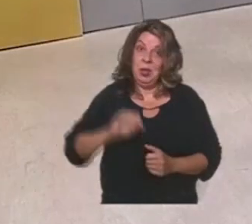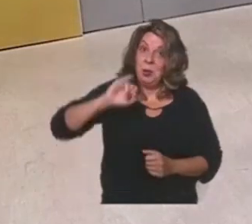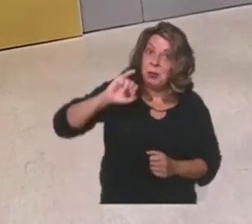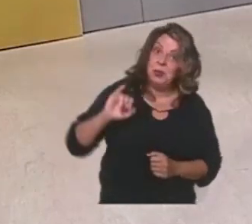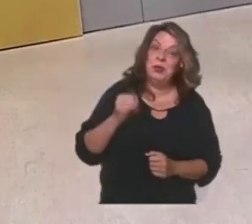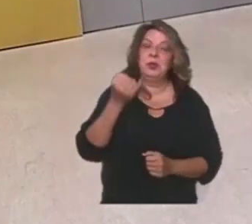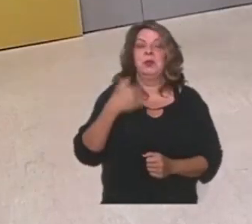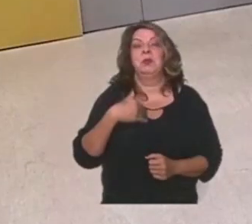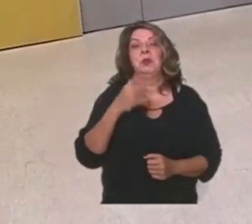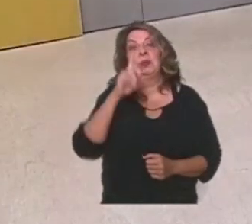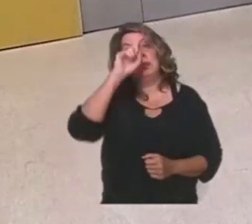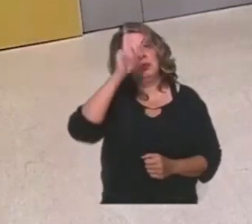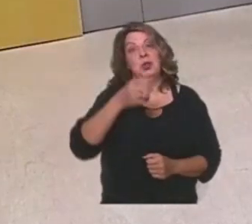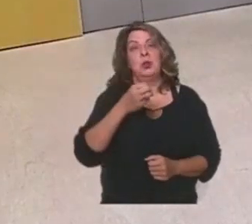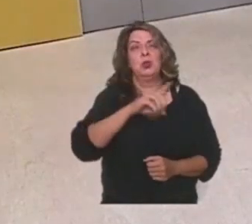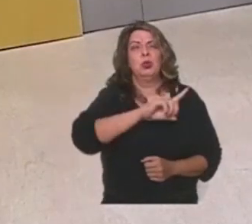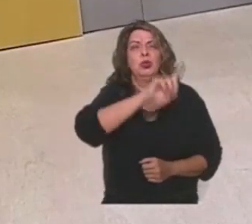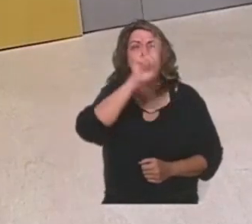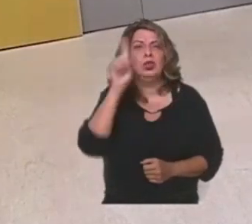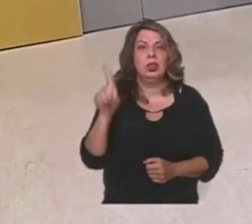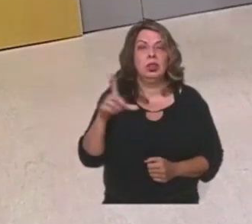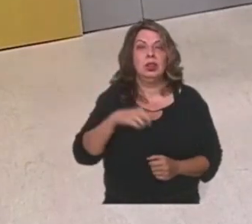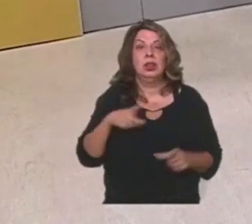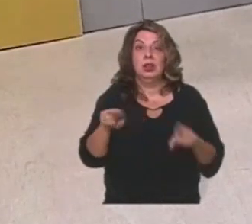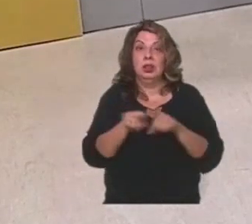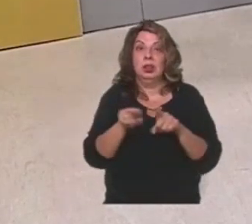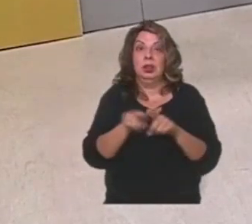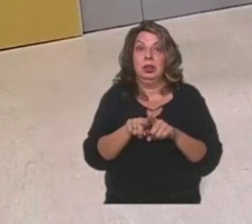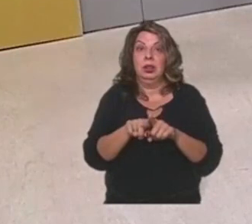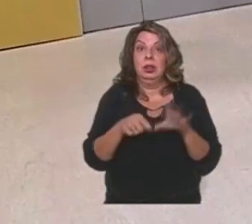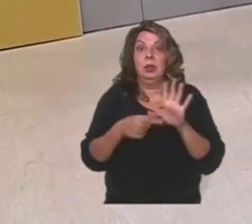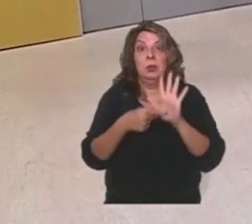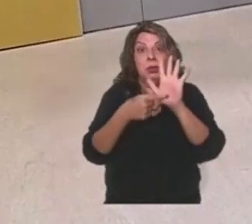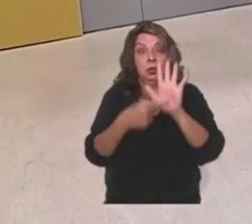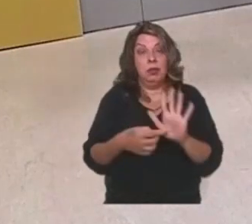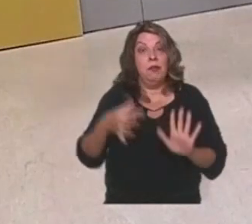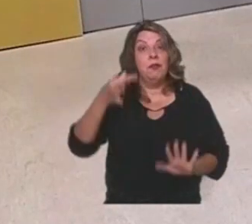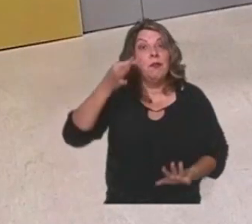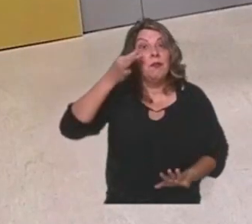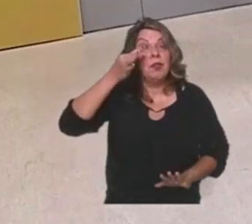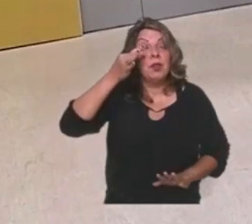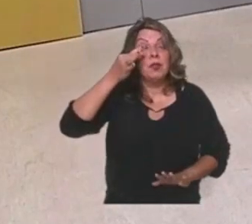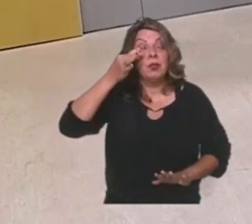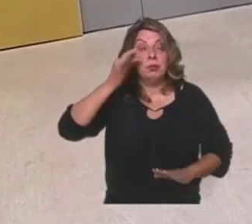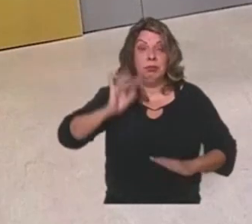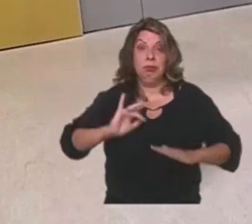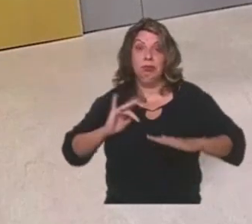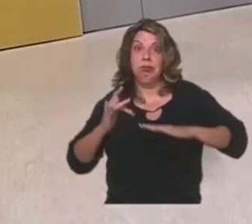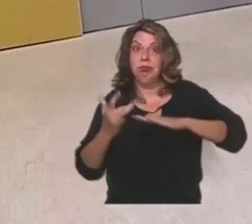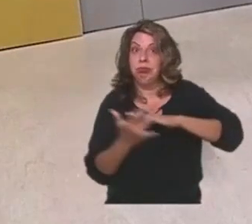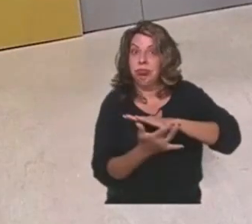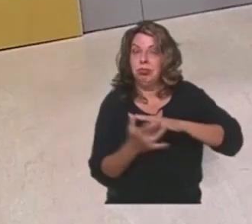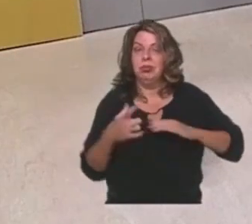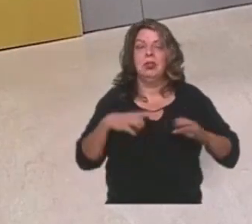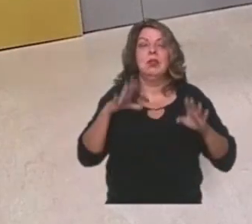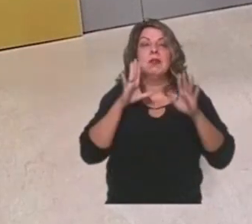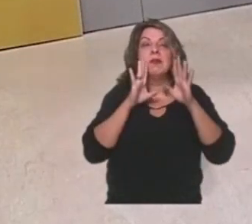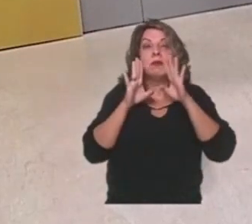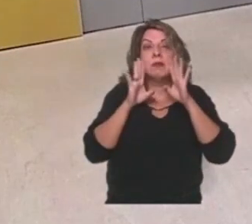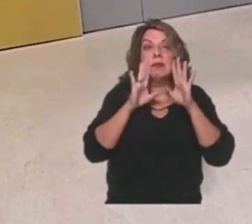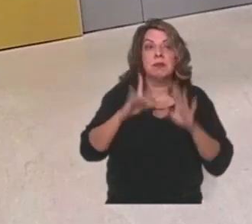aproveitar e já mandar aquele bom dia para quem está nos acompanhando através das transmissões ao vivo em nossas redes sociais. Estamos no ar pelo